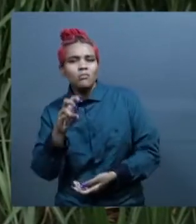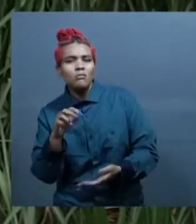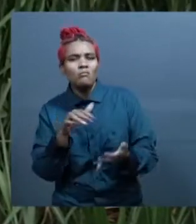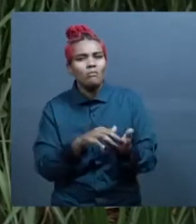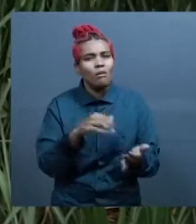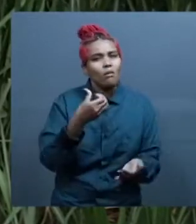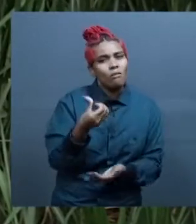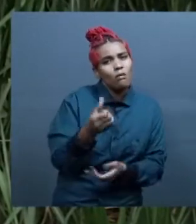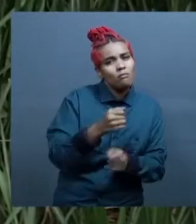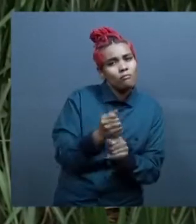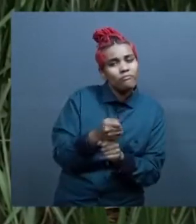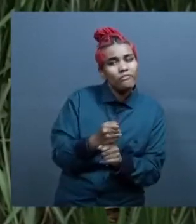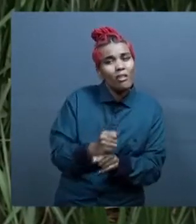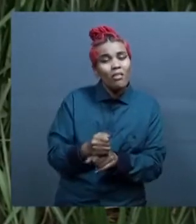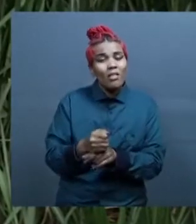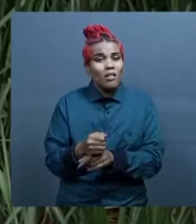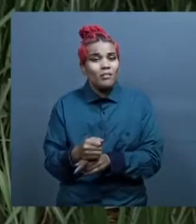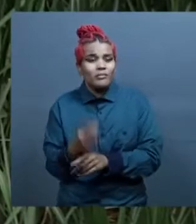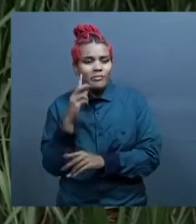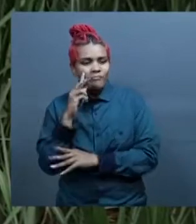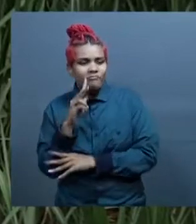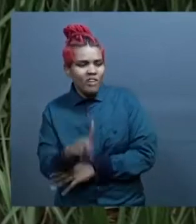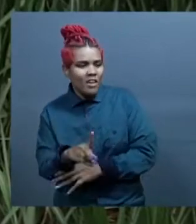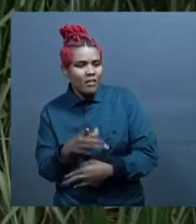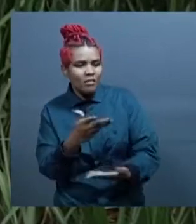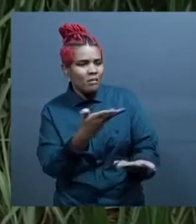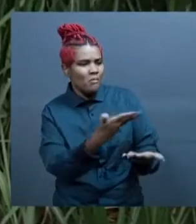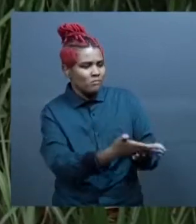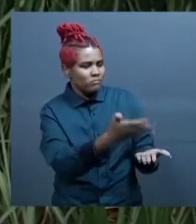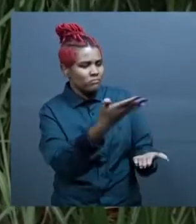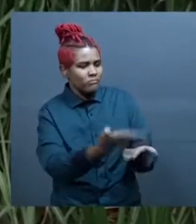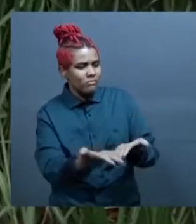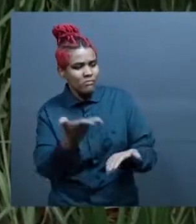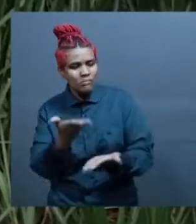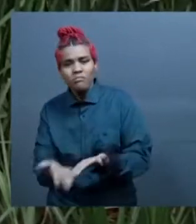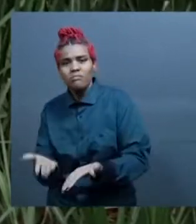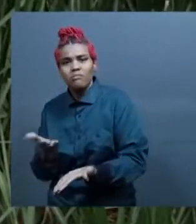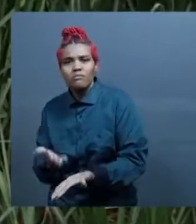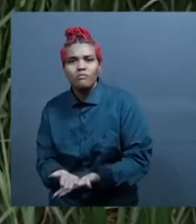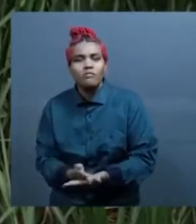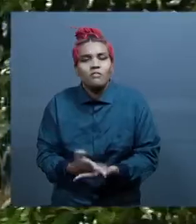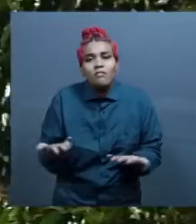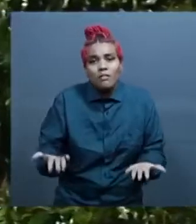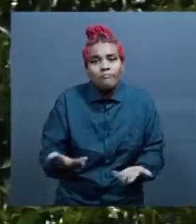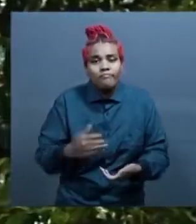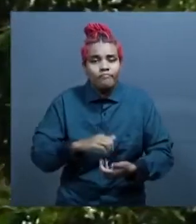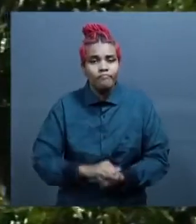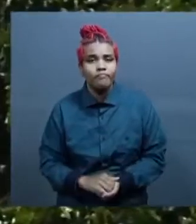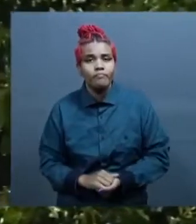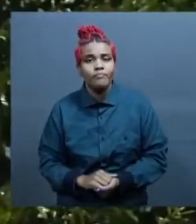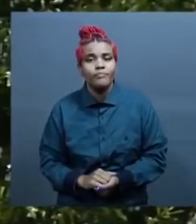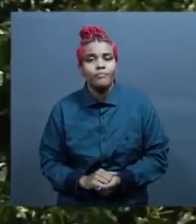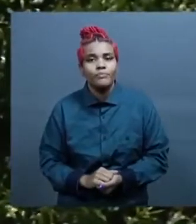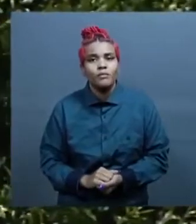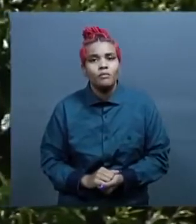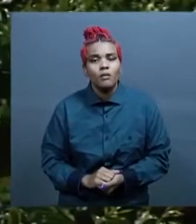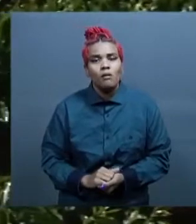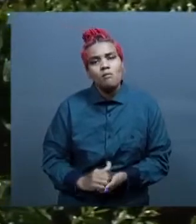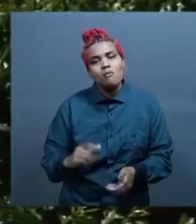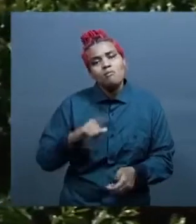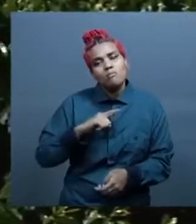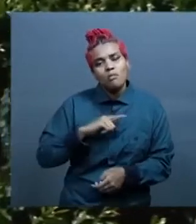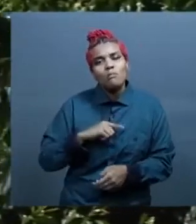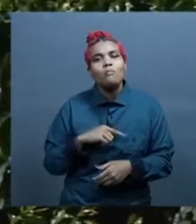cada um dos presentes no solo então esse carbono passa a fazer parte do carbono atmosférico além das mudanças apontadas